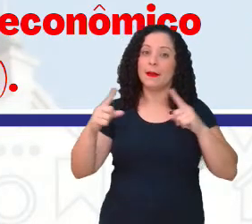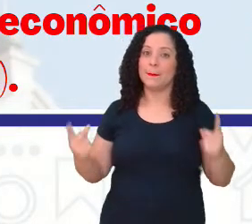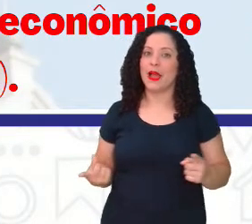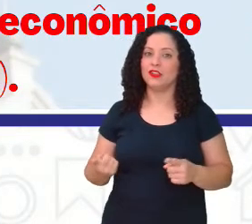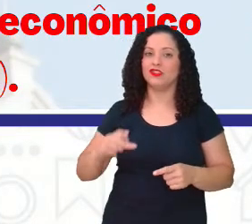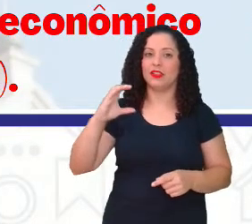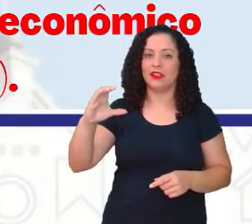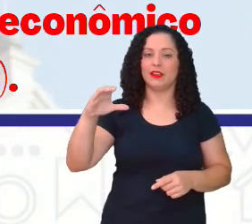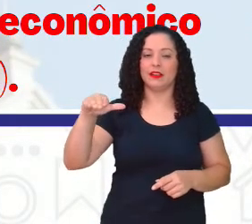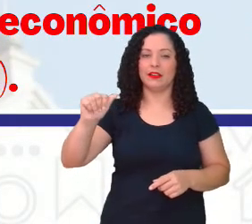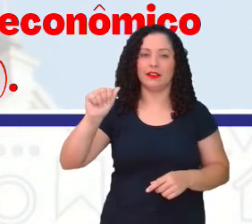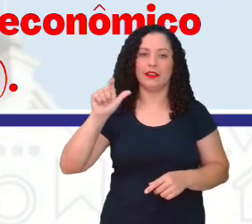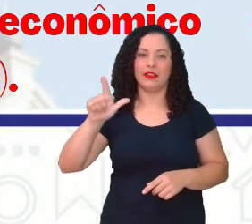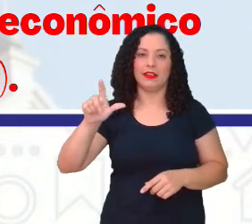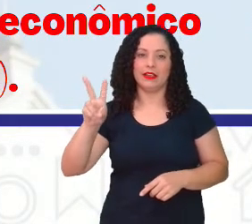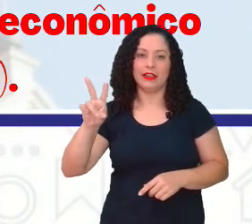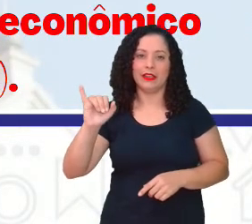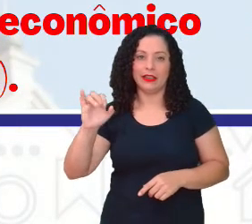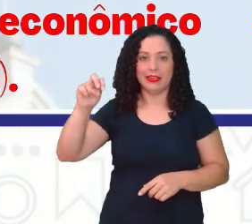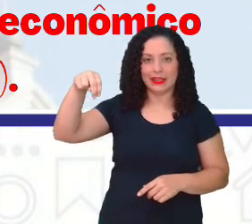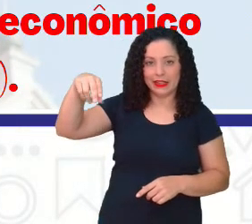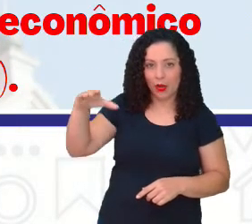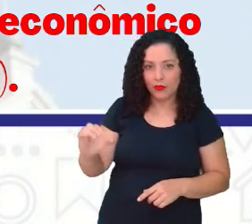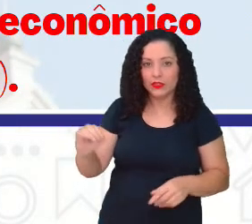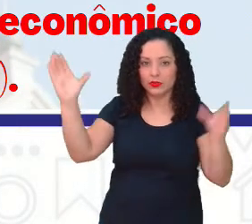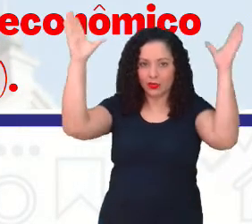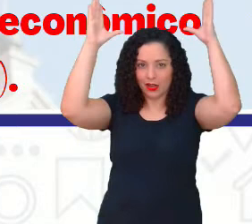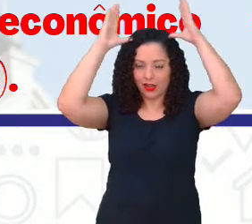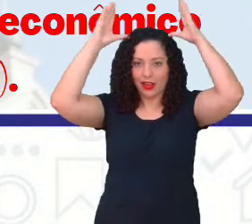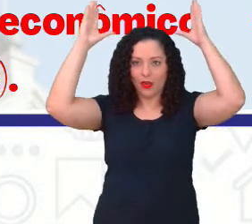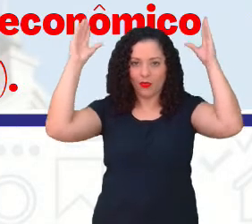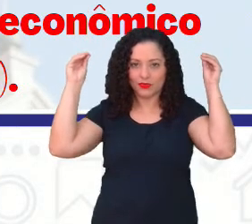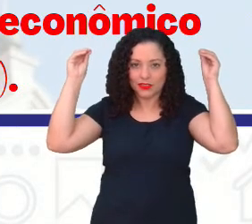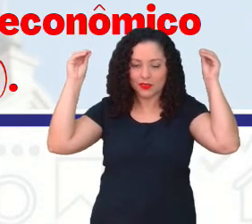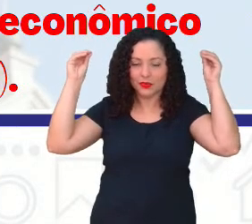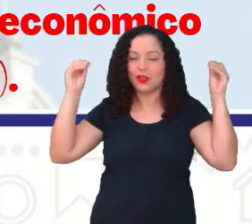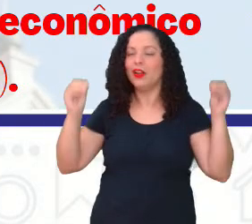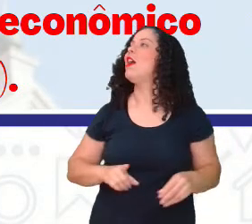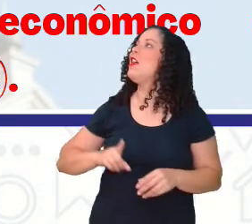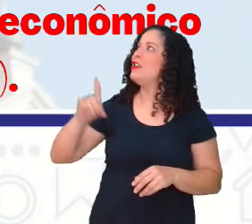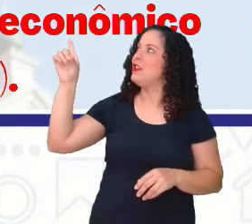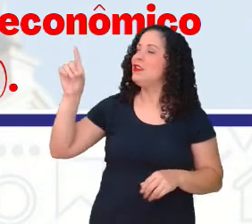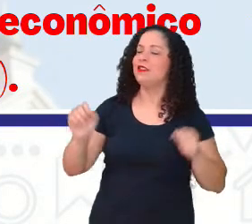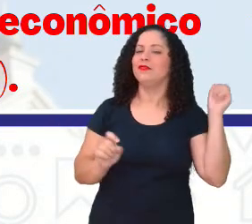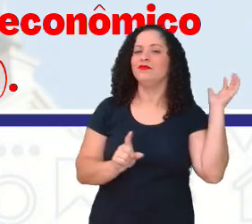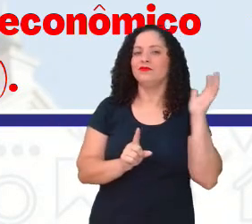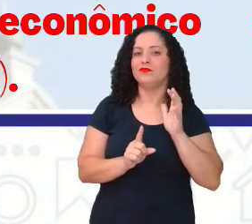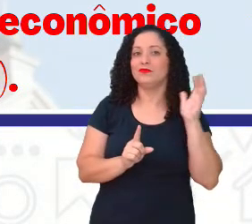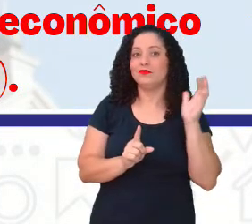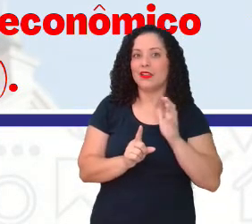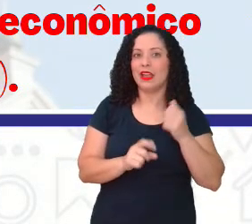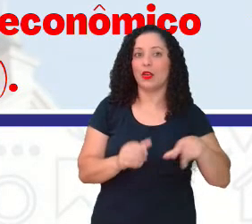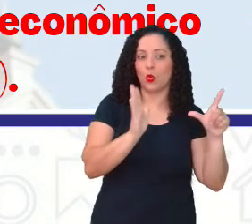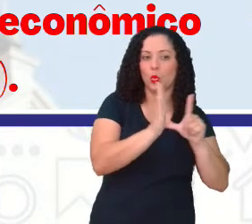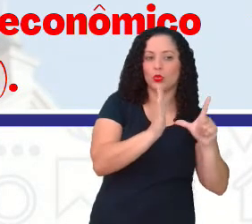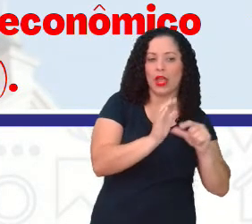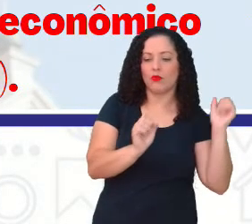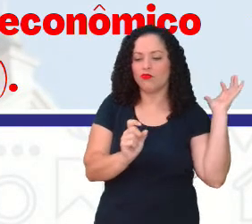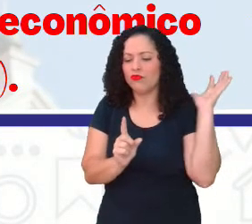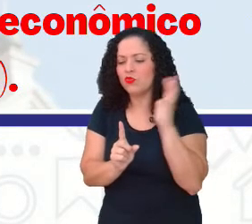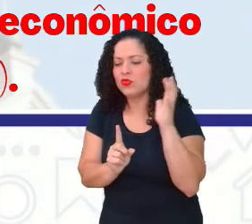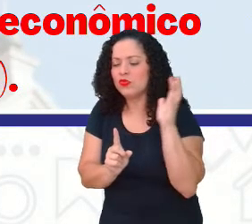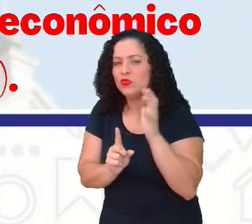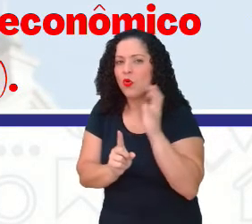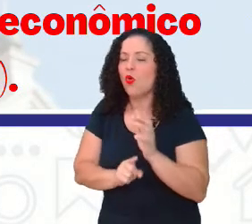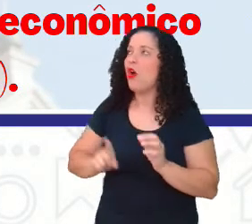João Calvino, Jean Calvin, certo? No francês, que foi influenciado pelas ideias de Lutero, né? Jean Calvino